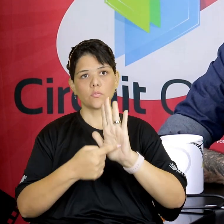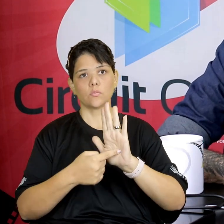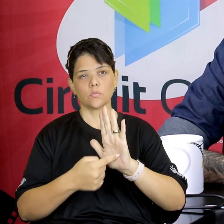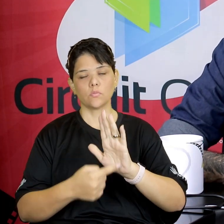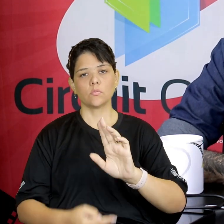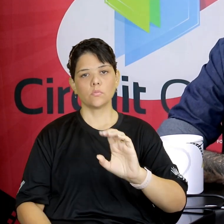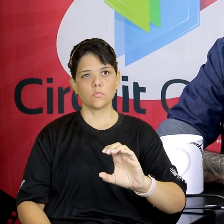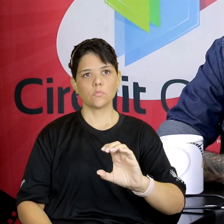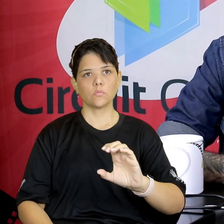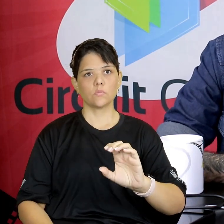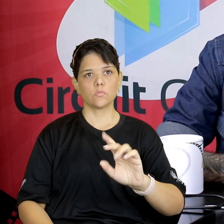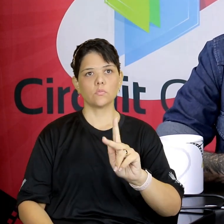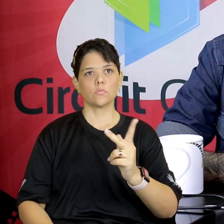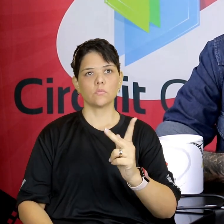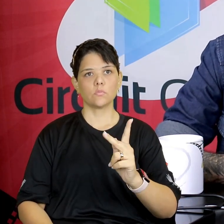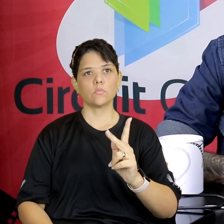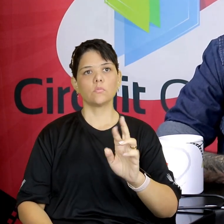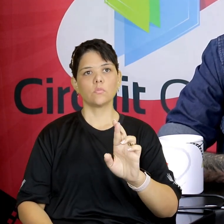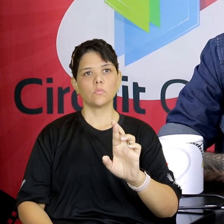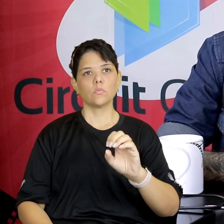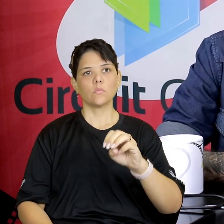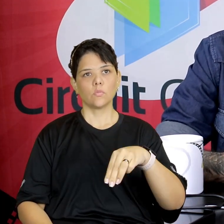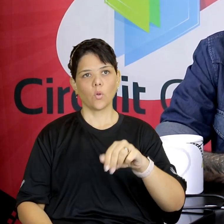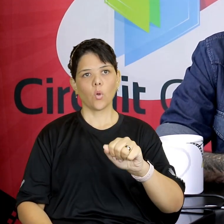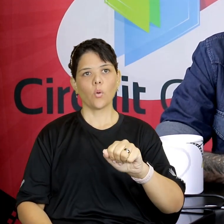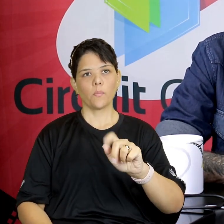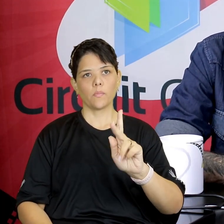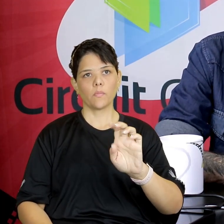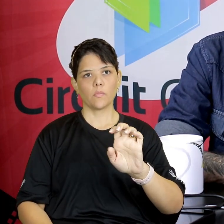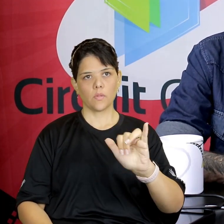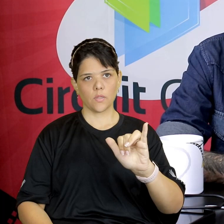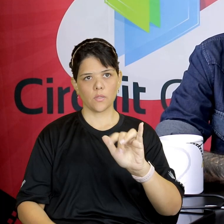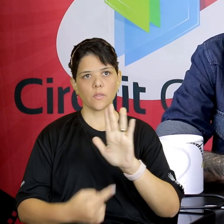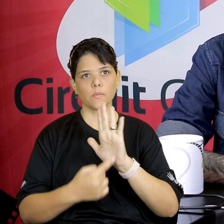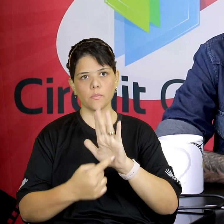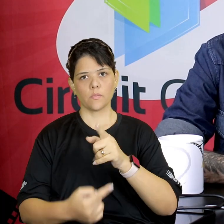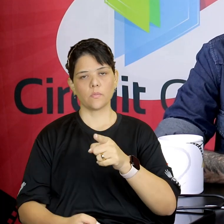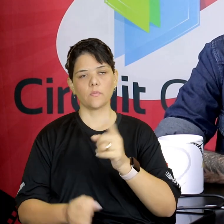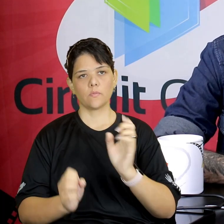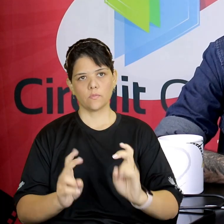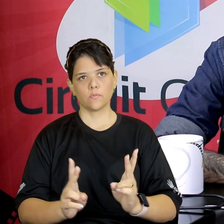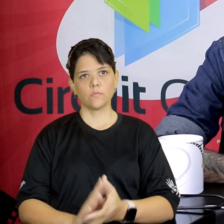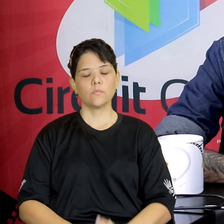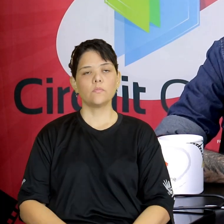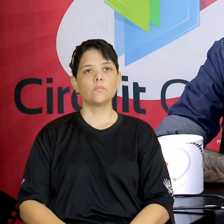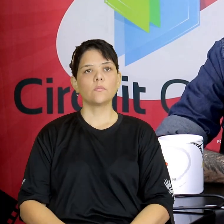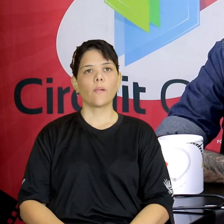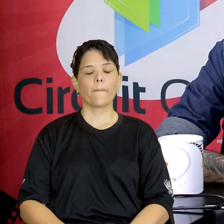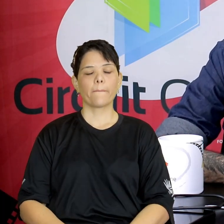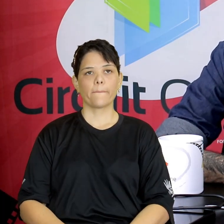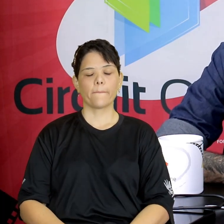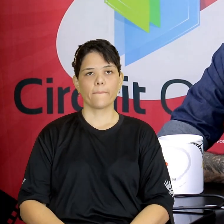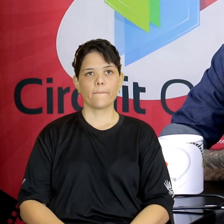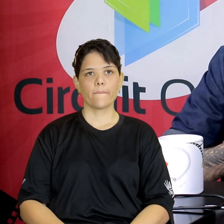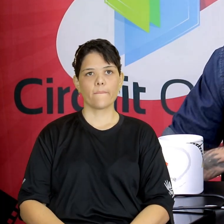Que é aula de efeito, falar de estabilização e tal. Aí a gente traz um chroma para vocês olharem.